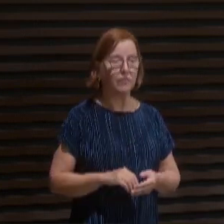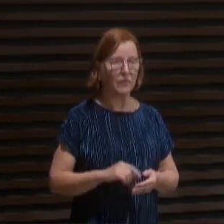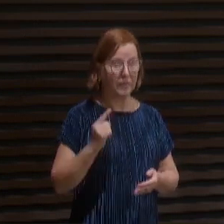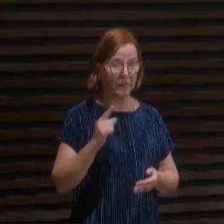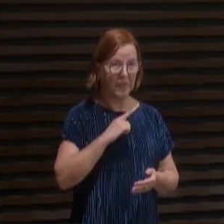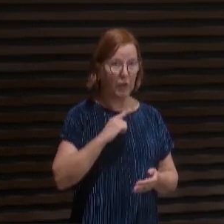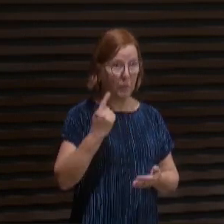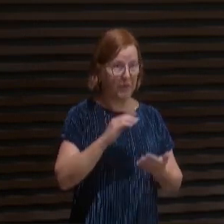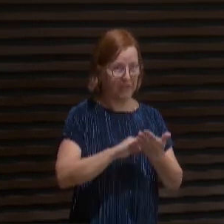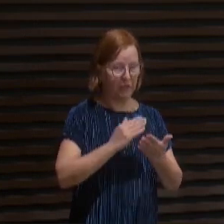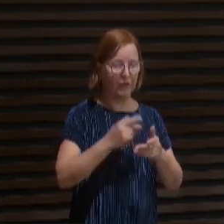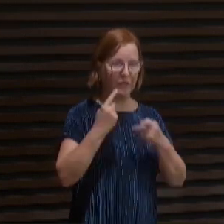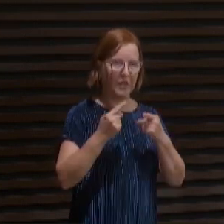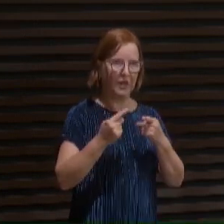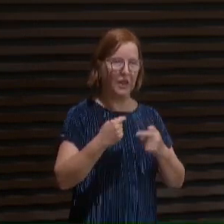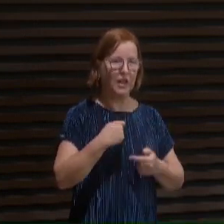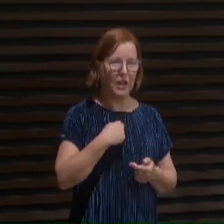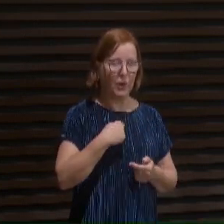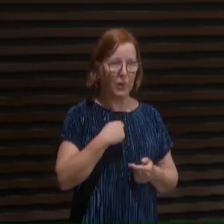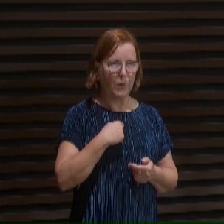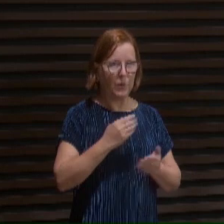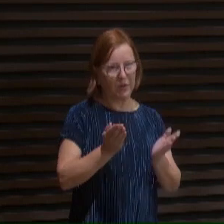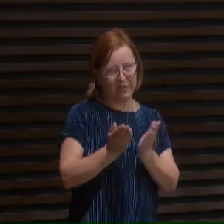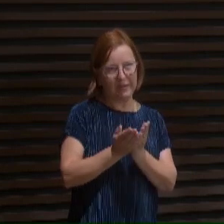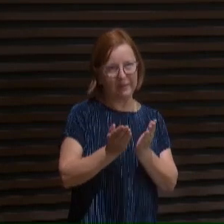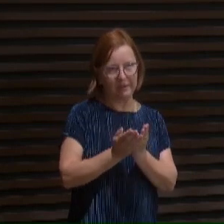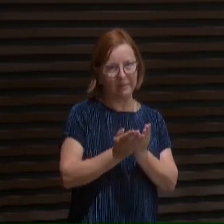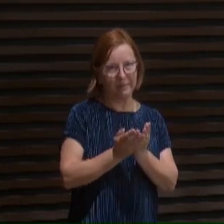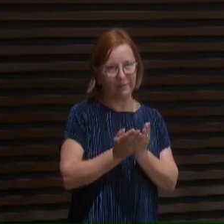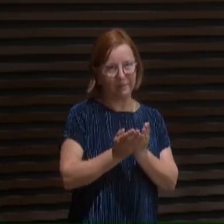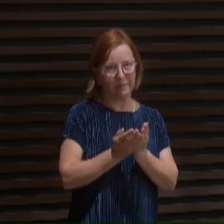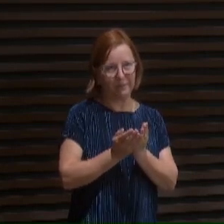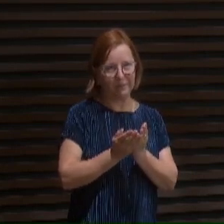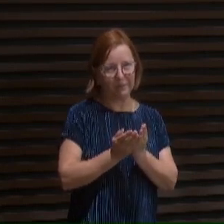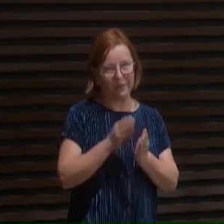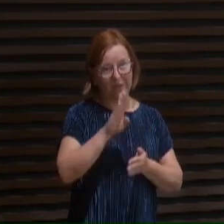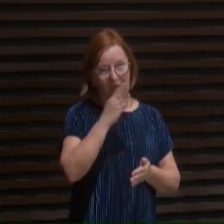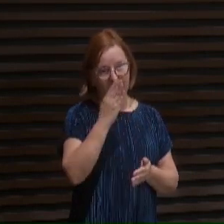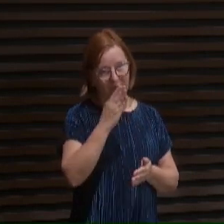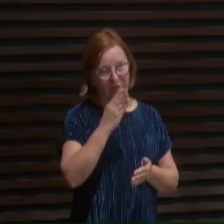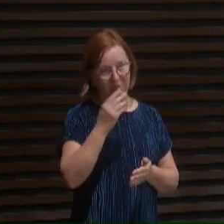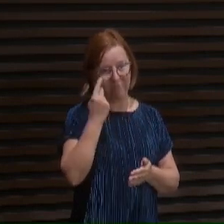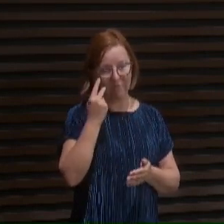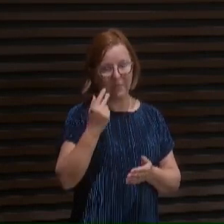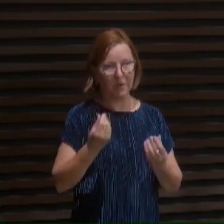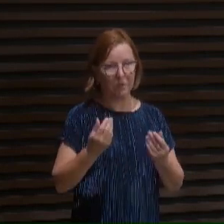muitos virão dizendo, eu sou cristão, e enganarão a muitos.